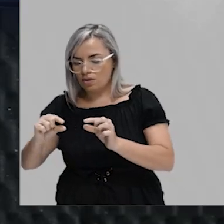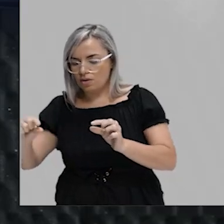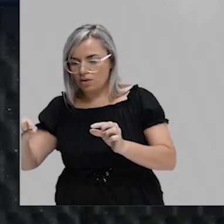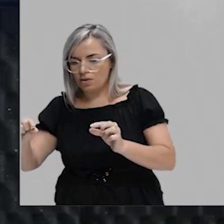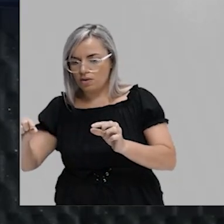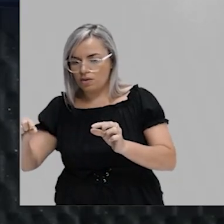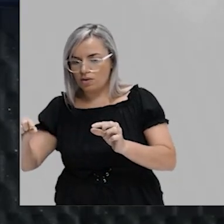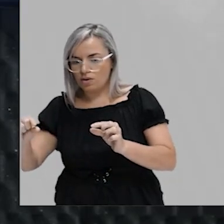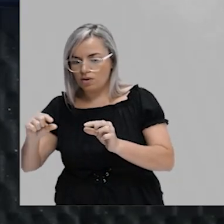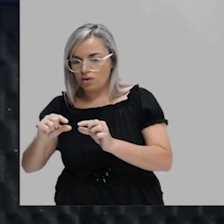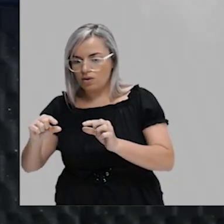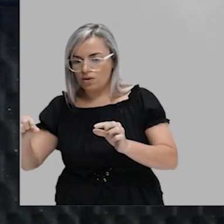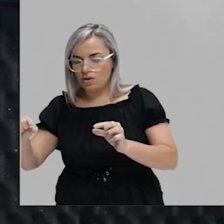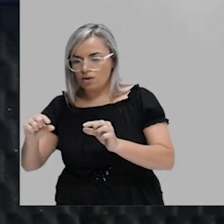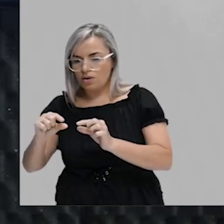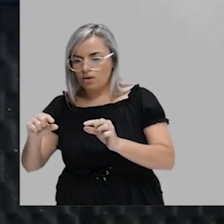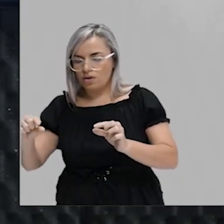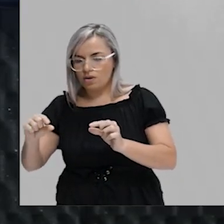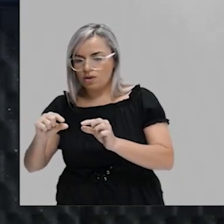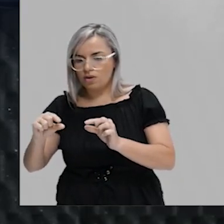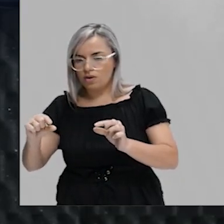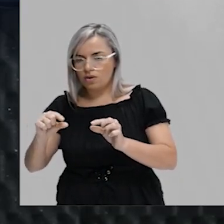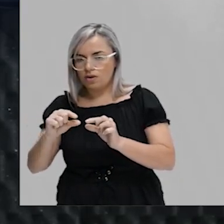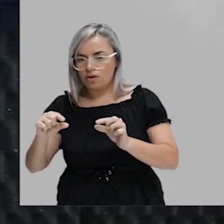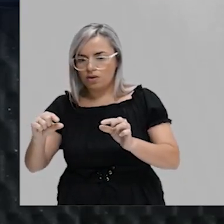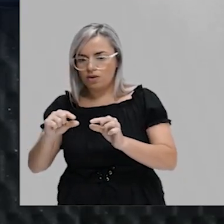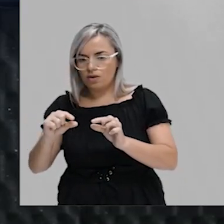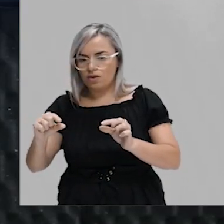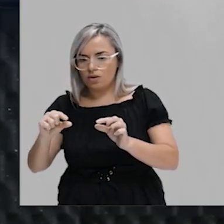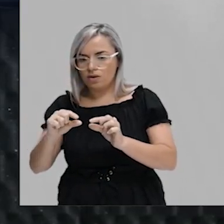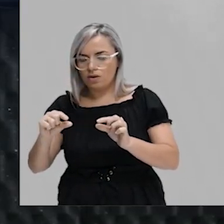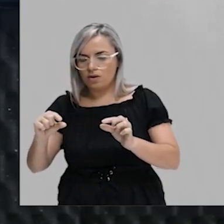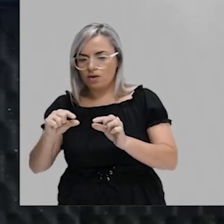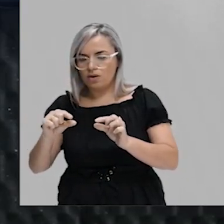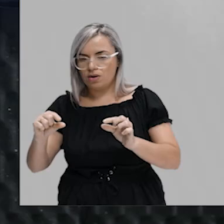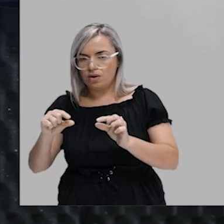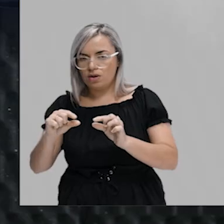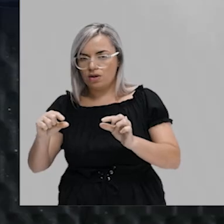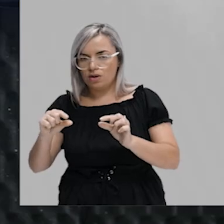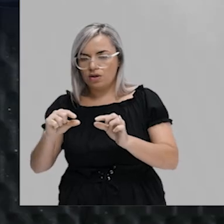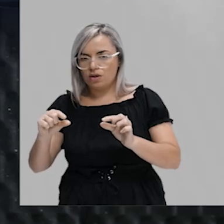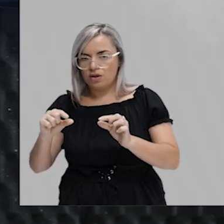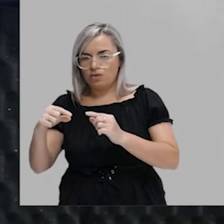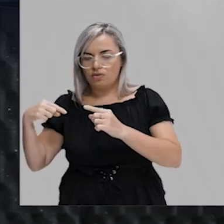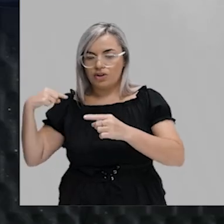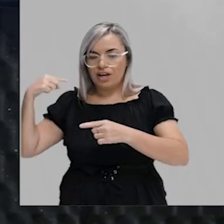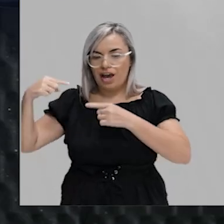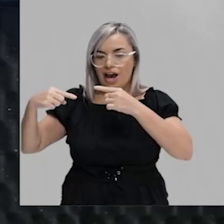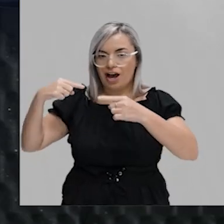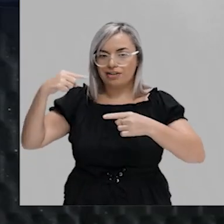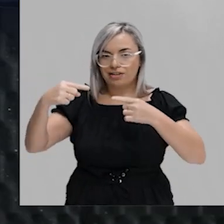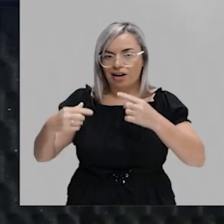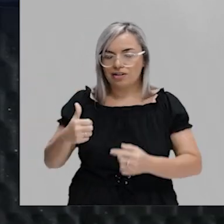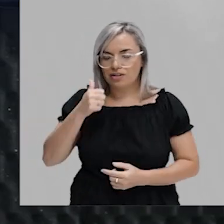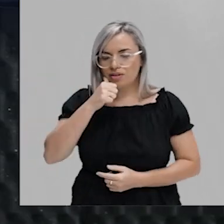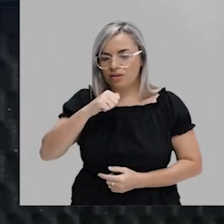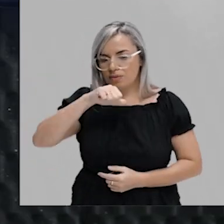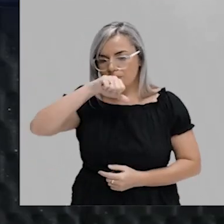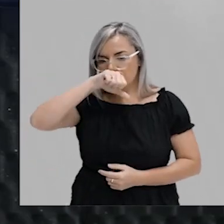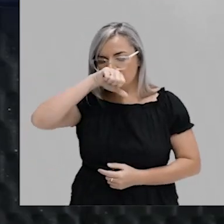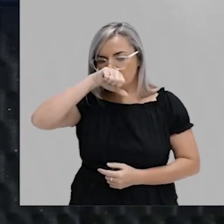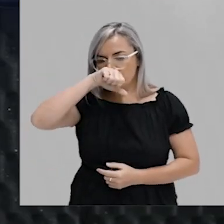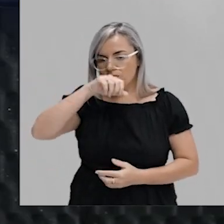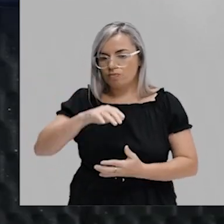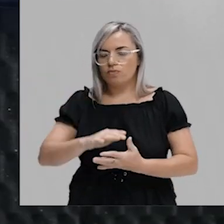mãe. No entanto, esse filho ele vai apresentar sequências, né, de DNA que são compatíveis